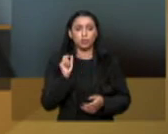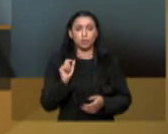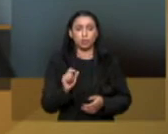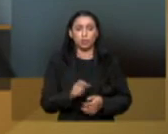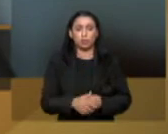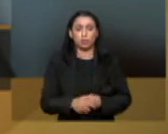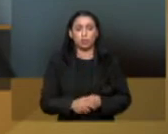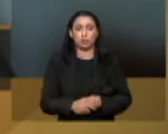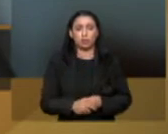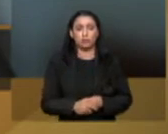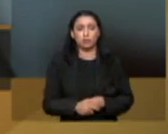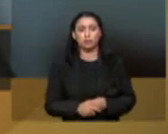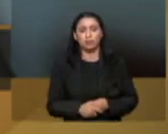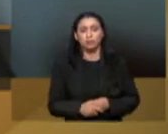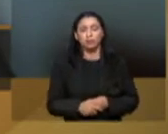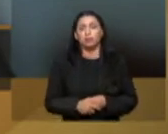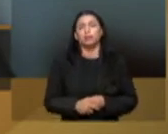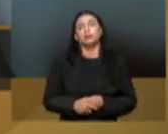21,43% e de